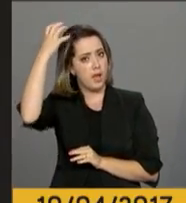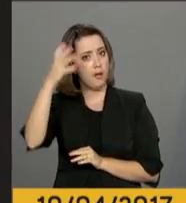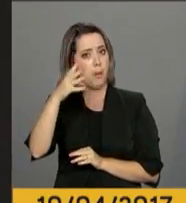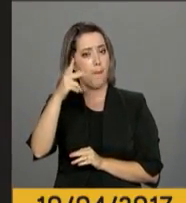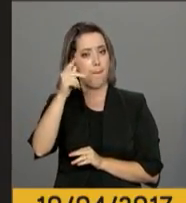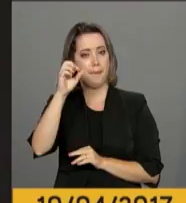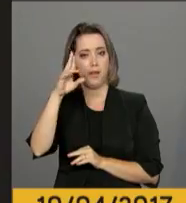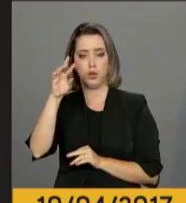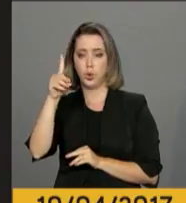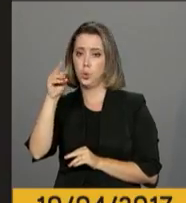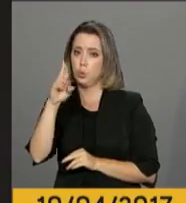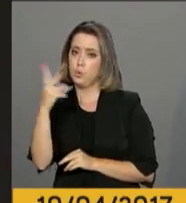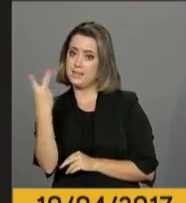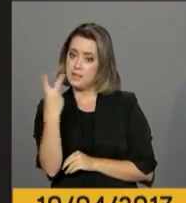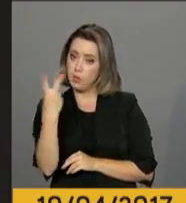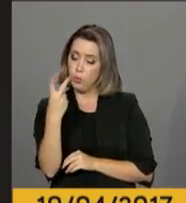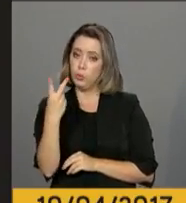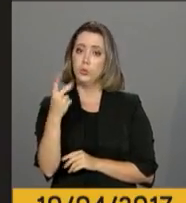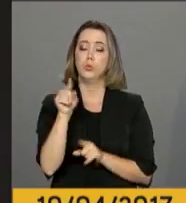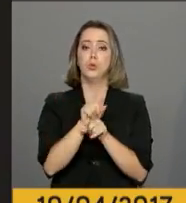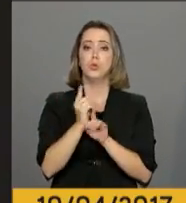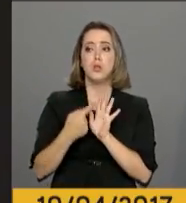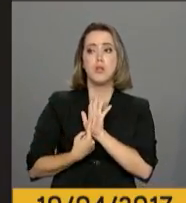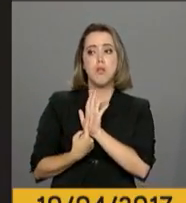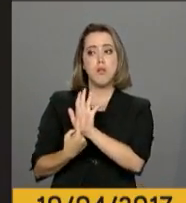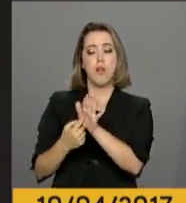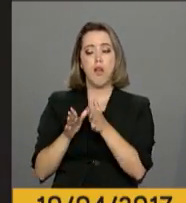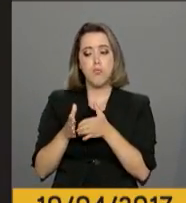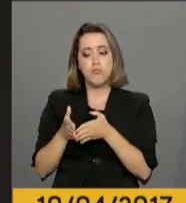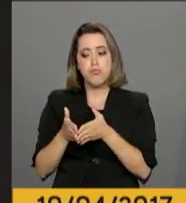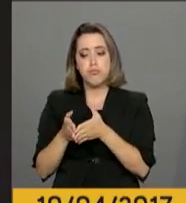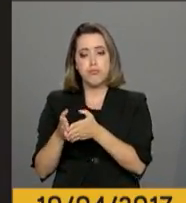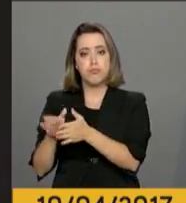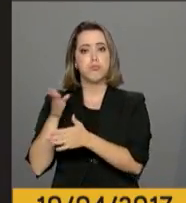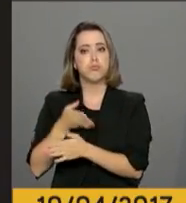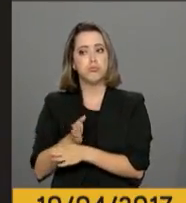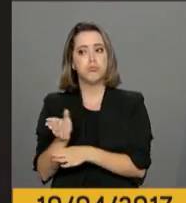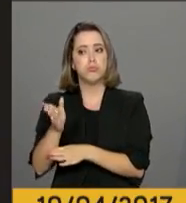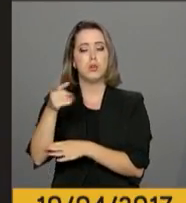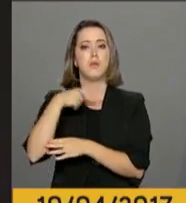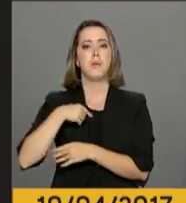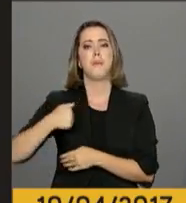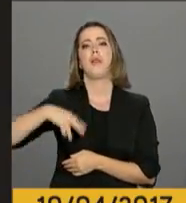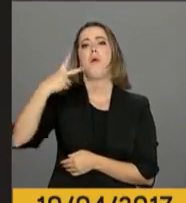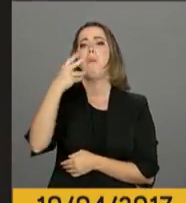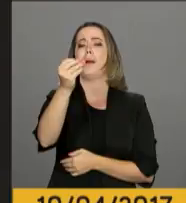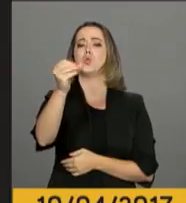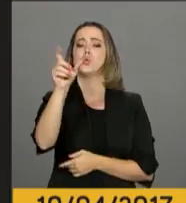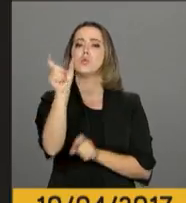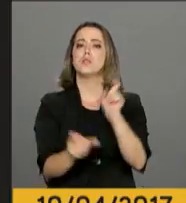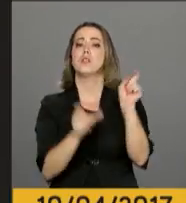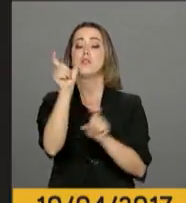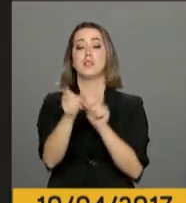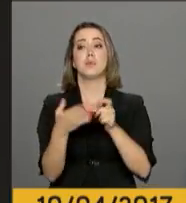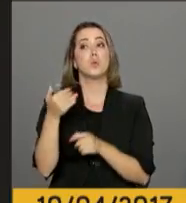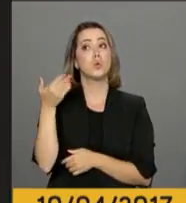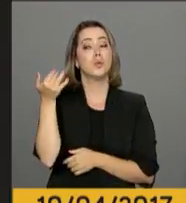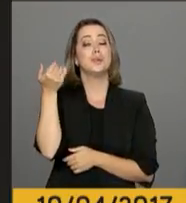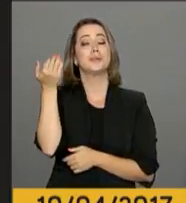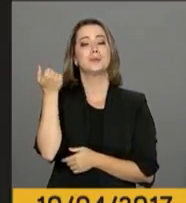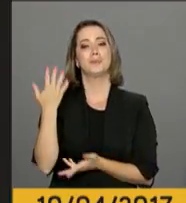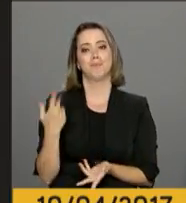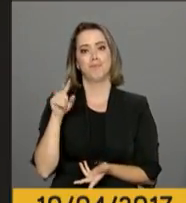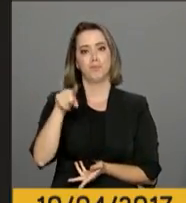1876, com delegação, imagine os senhores e as senhoras, com uma delegação de mais de 200 pessoas naquela época.